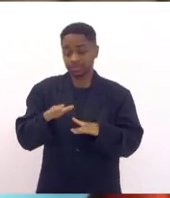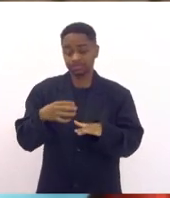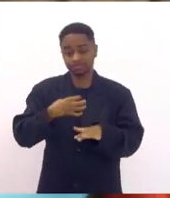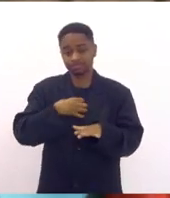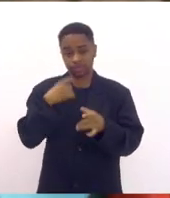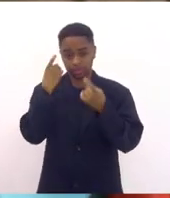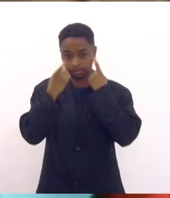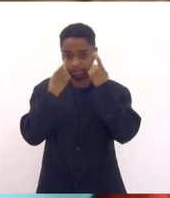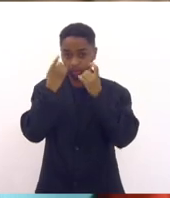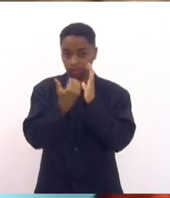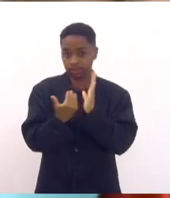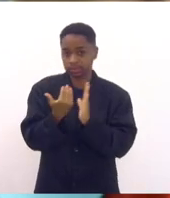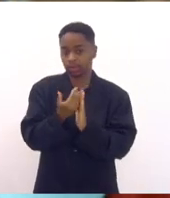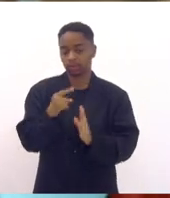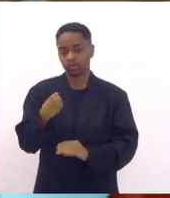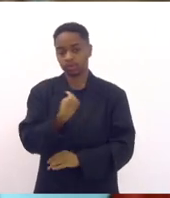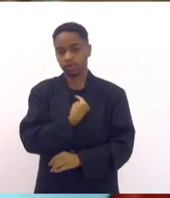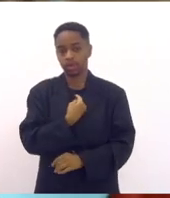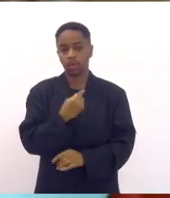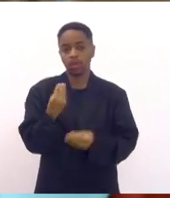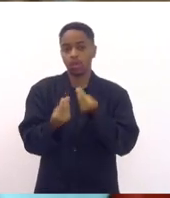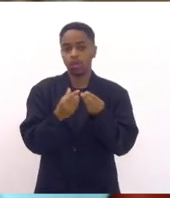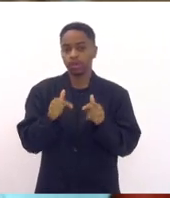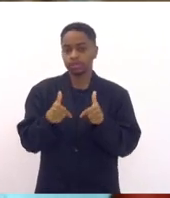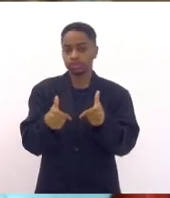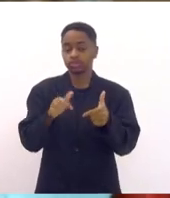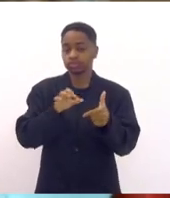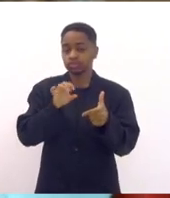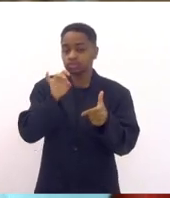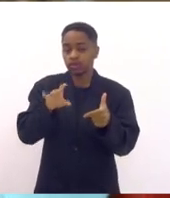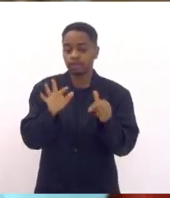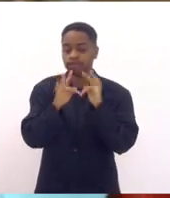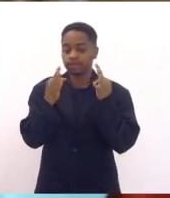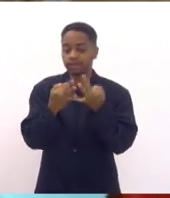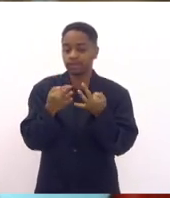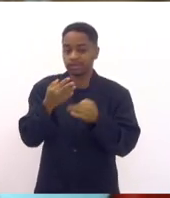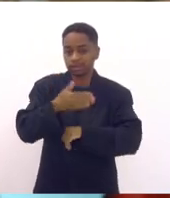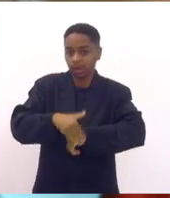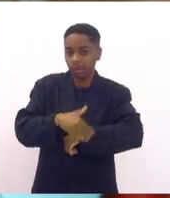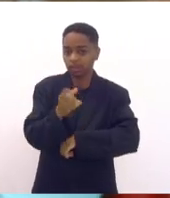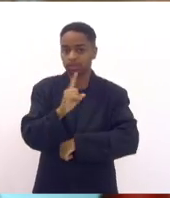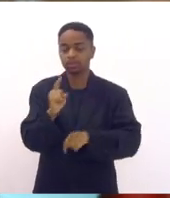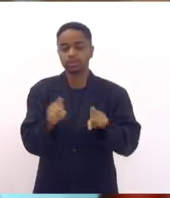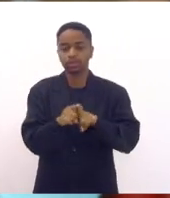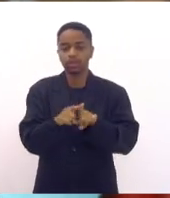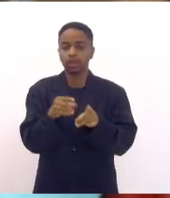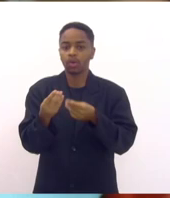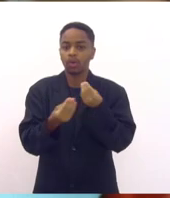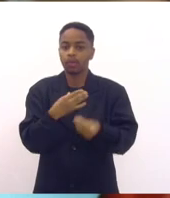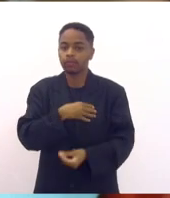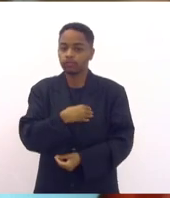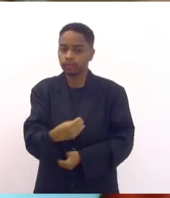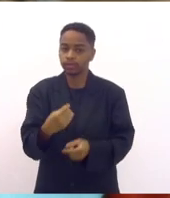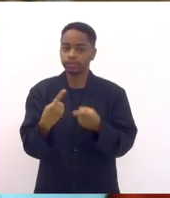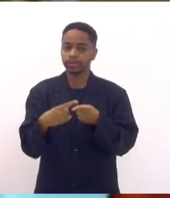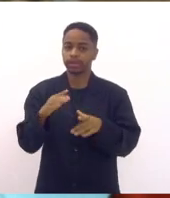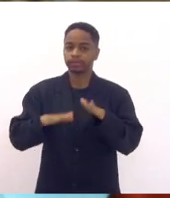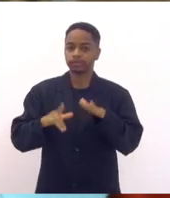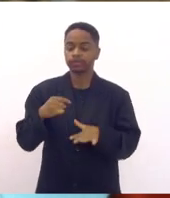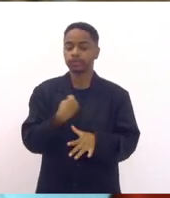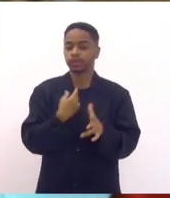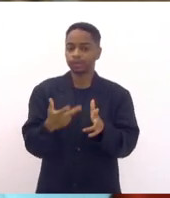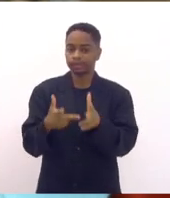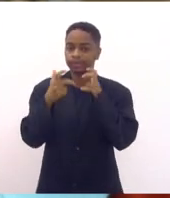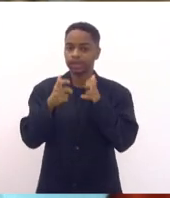grande que a gente tem do que fazer não só com os pais que estão na rua mas com os filhos que também estão ali a gente vê cada vez mais o